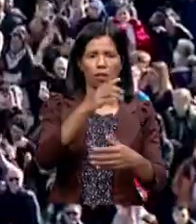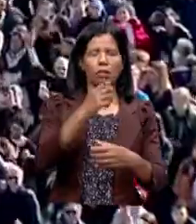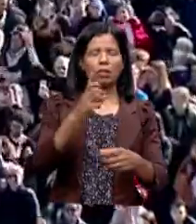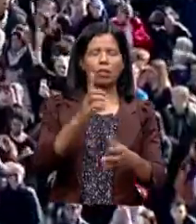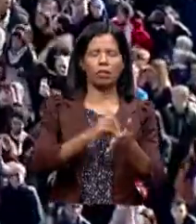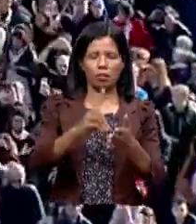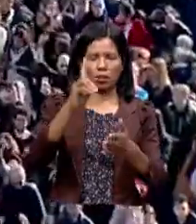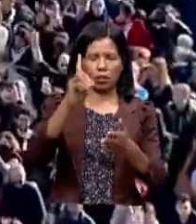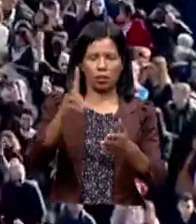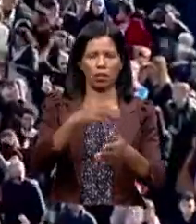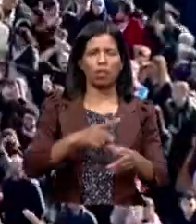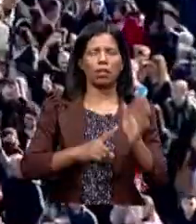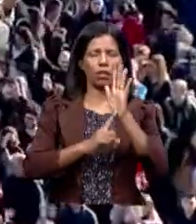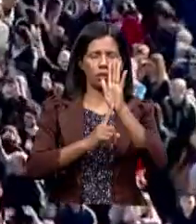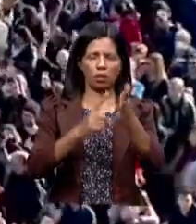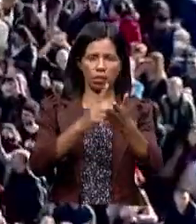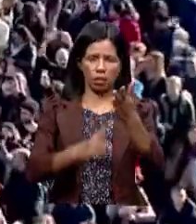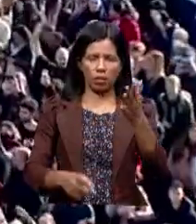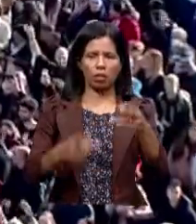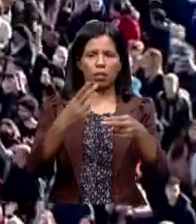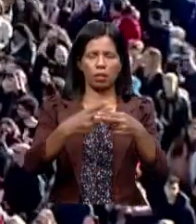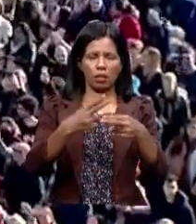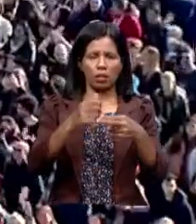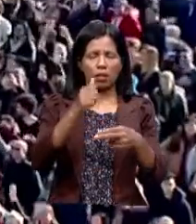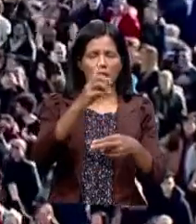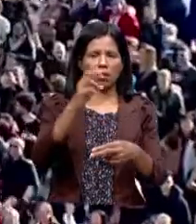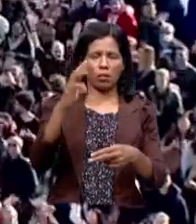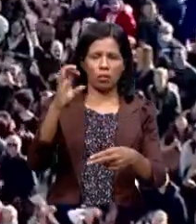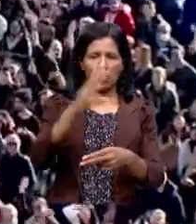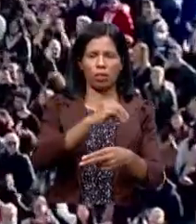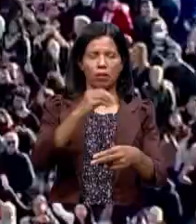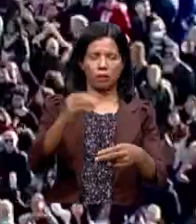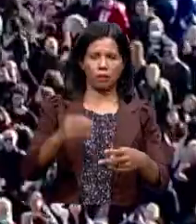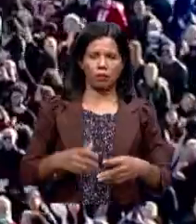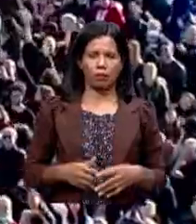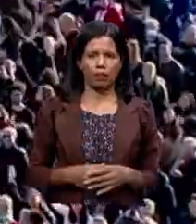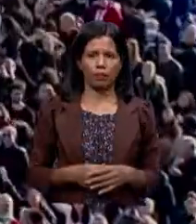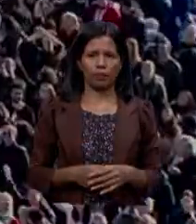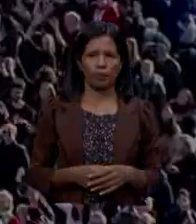semana, denuncia a saída macanara atrocidade no agressão provocada.